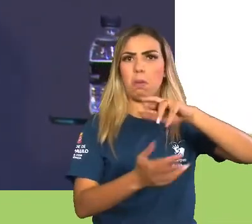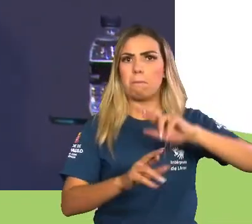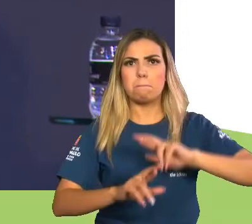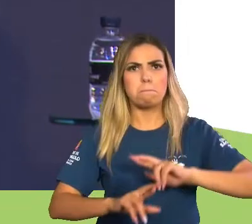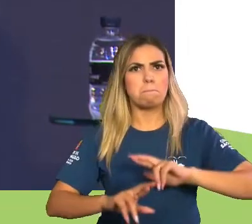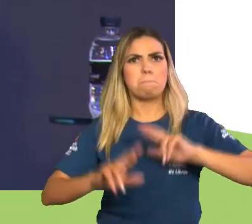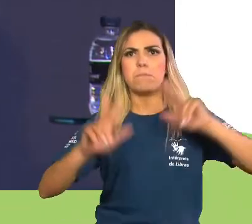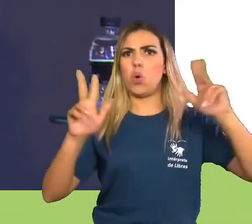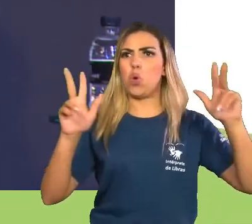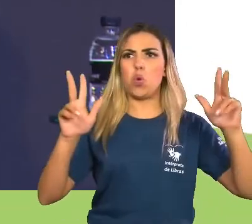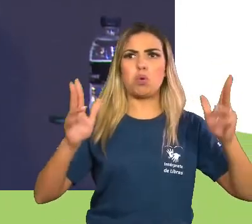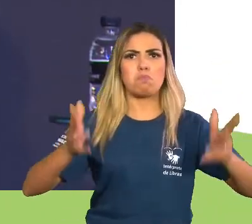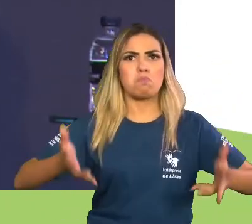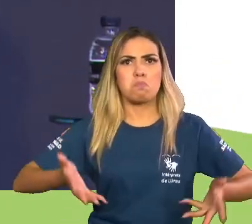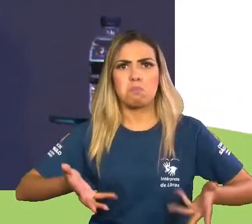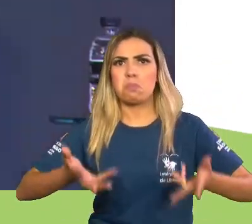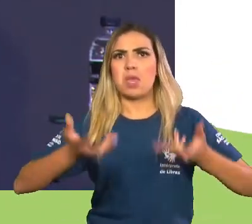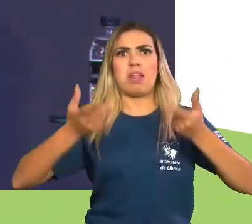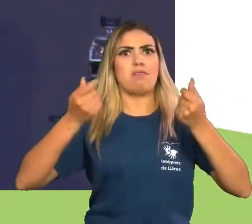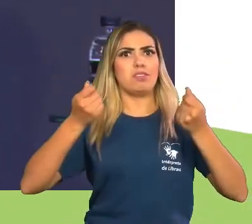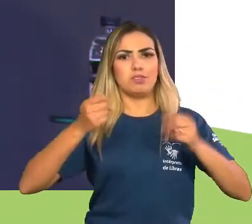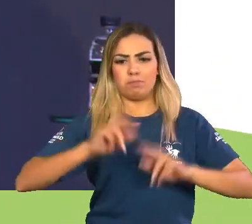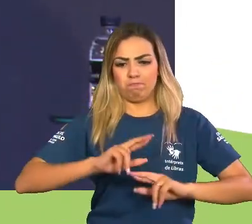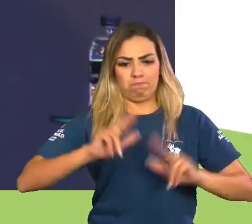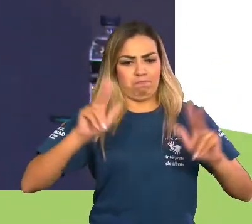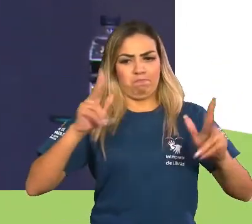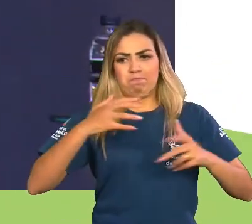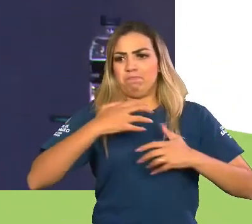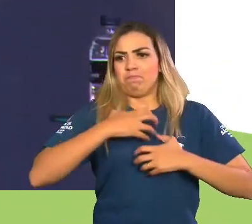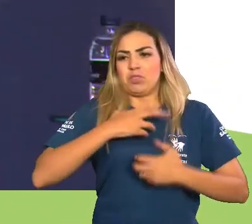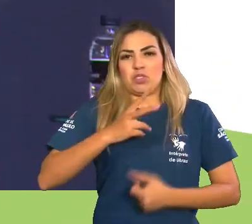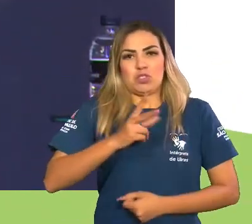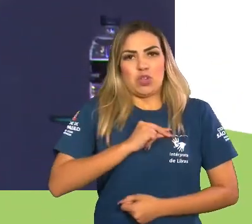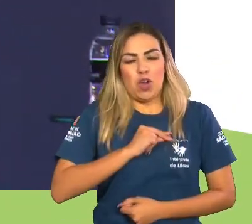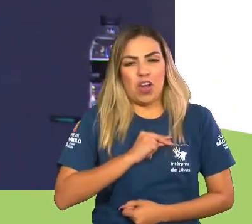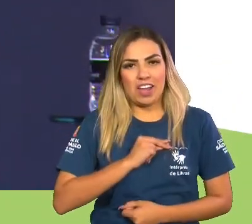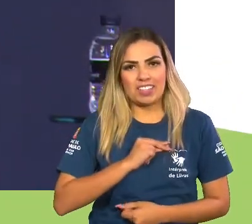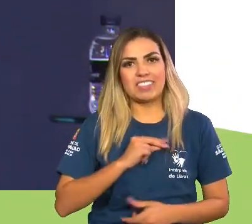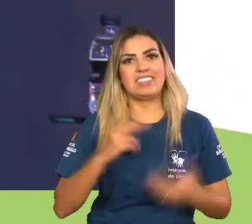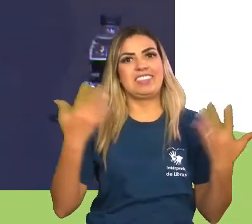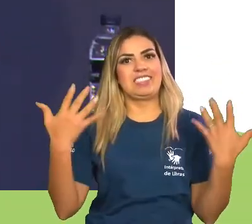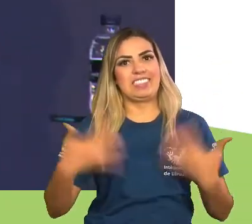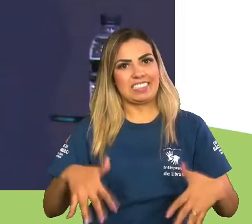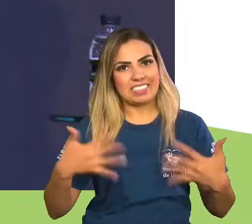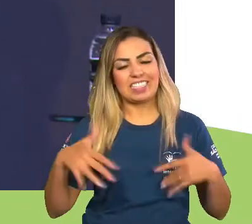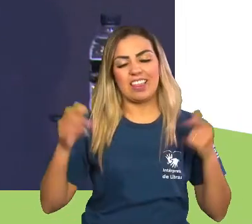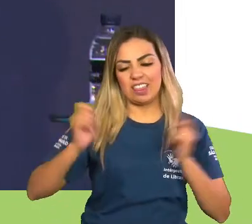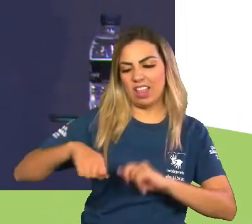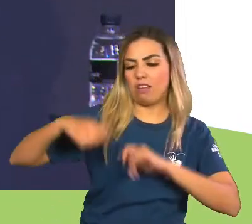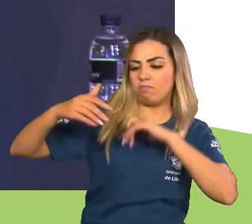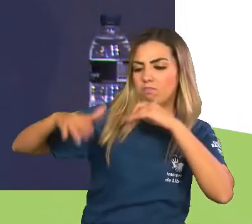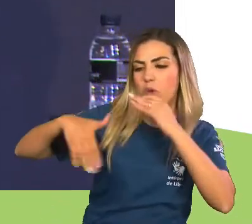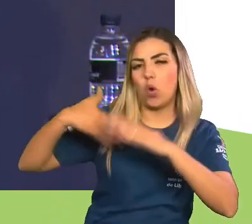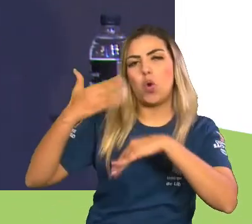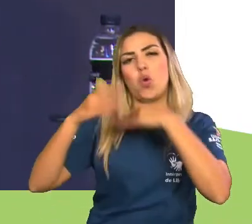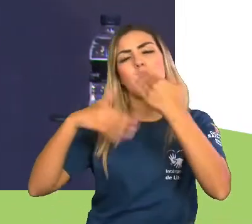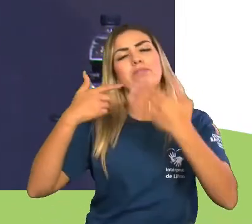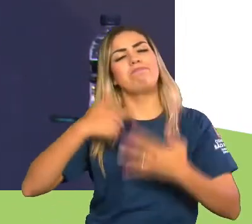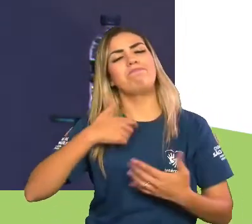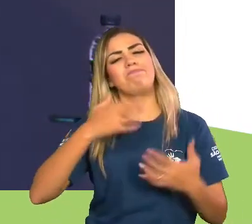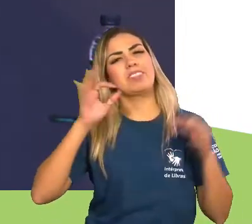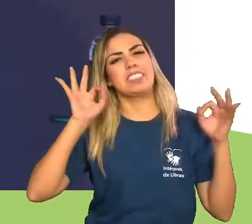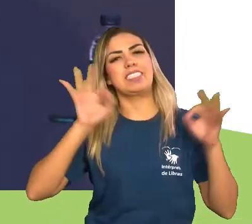Incrível, com uma dinâmica. Nossa! Só assim a gente vai evoluir. Tenho certeza